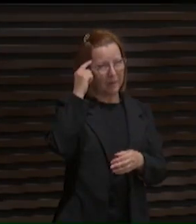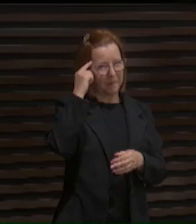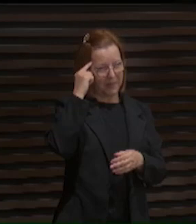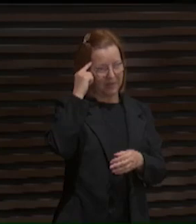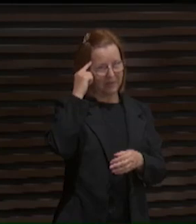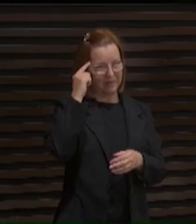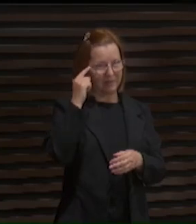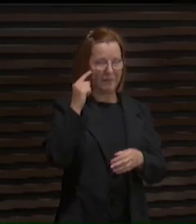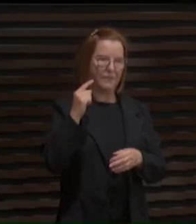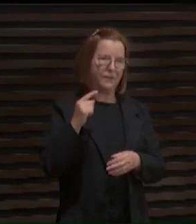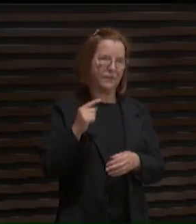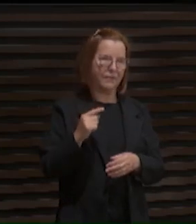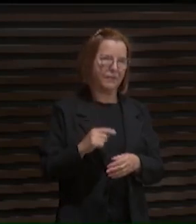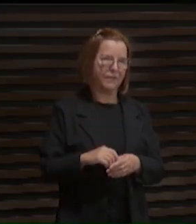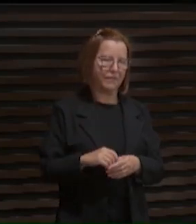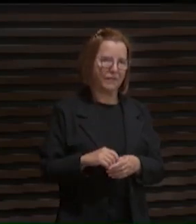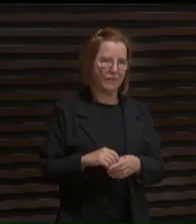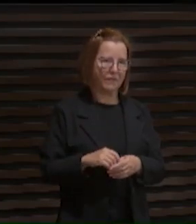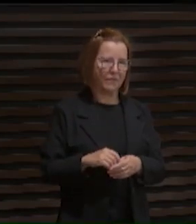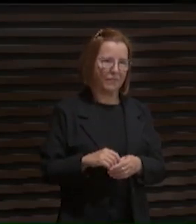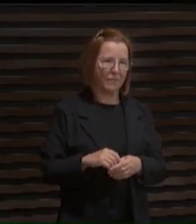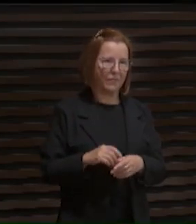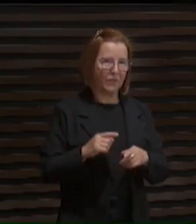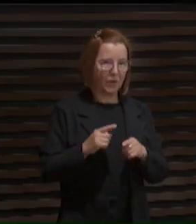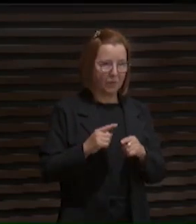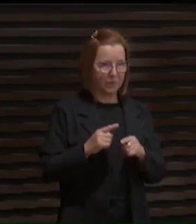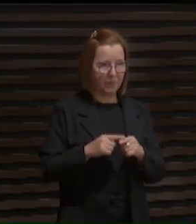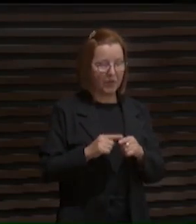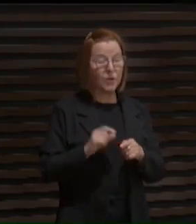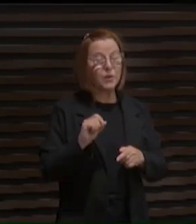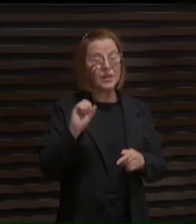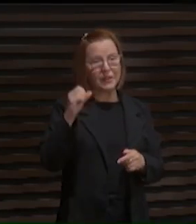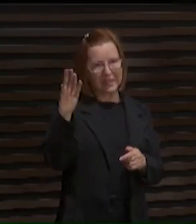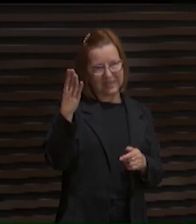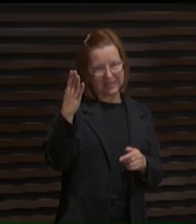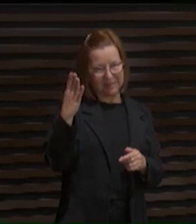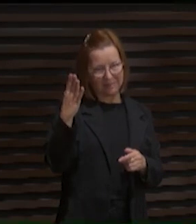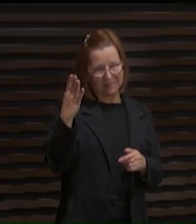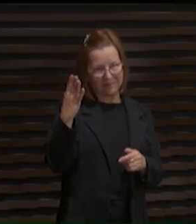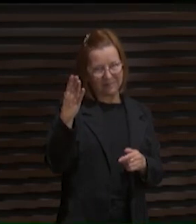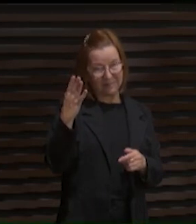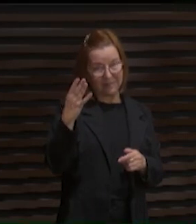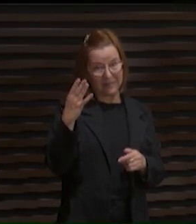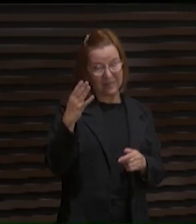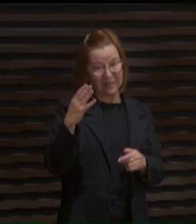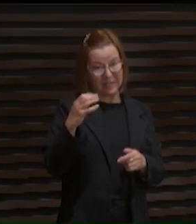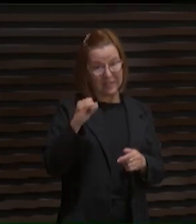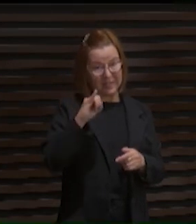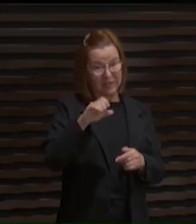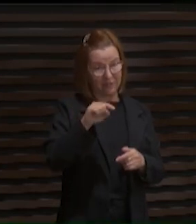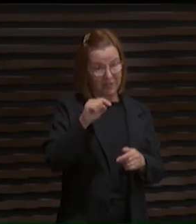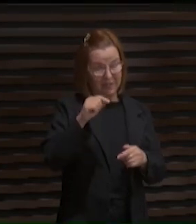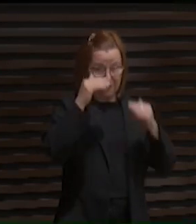Não leve isso em consideração no seu coração, isso não é verdade. Porque o que vai acontecer? Ele vai reinar onde? Em seu corpo mortal,